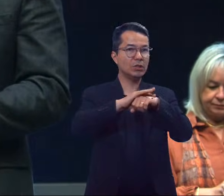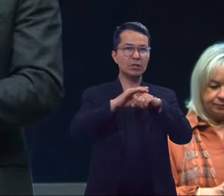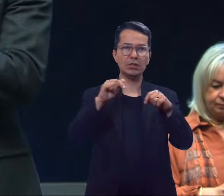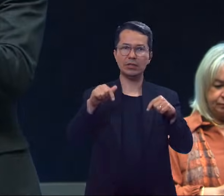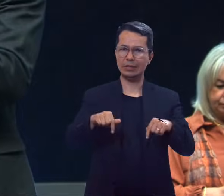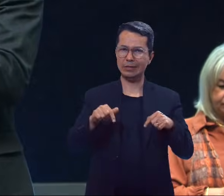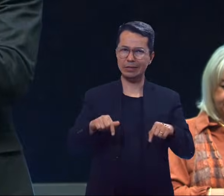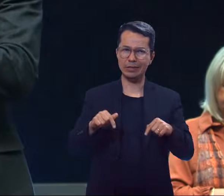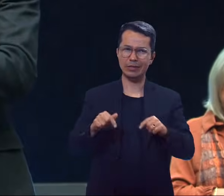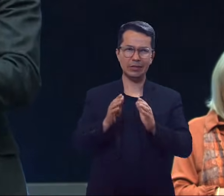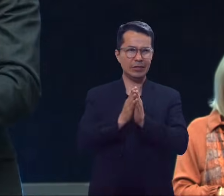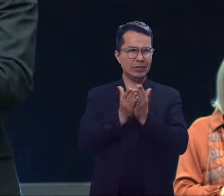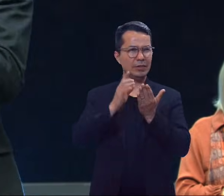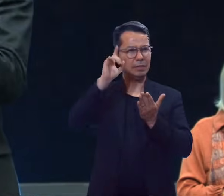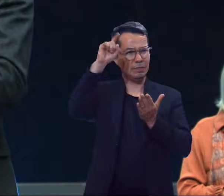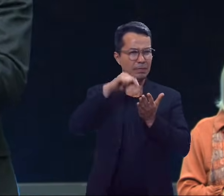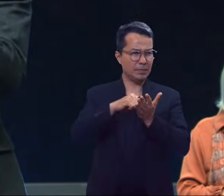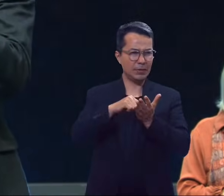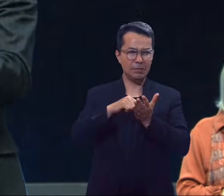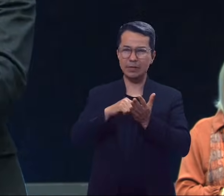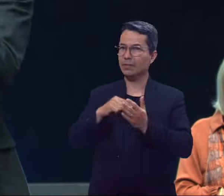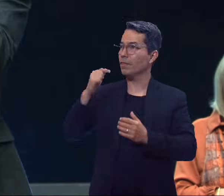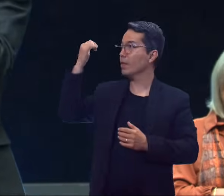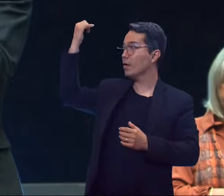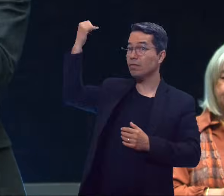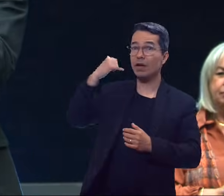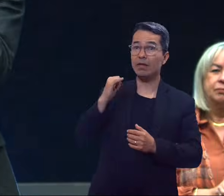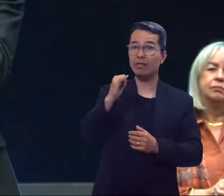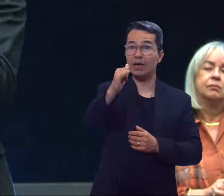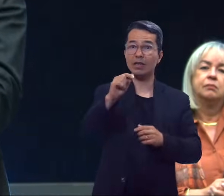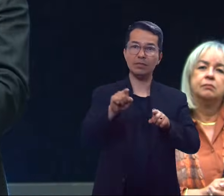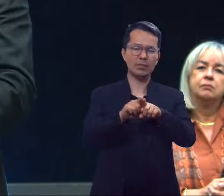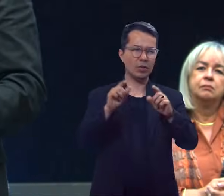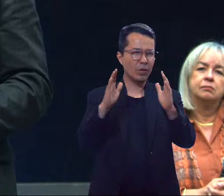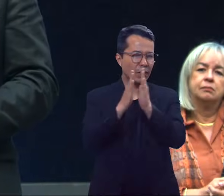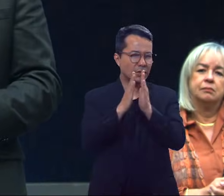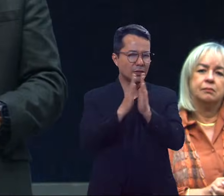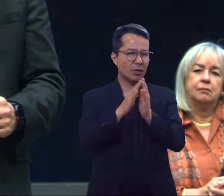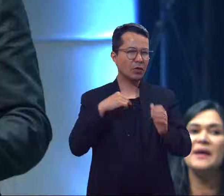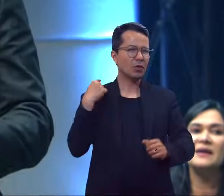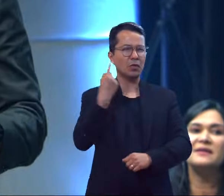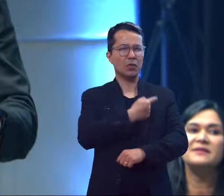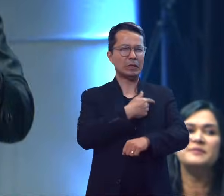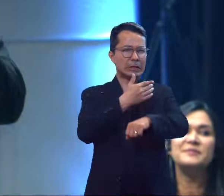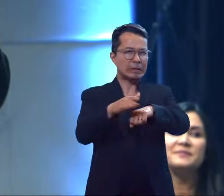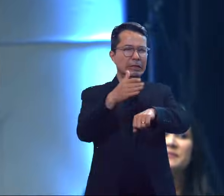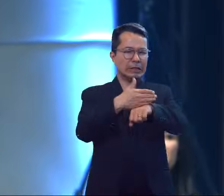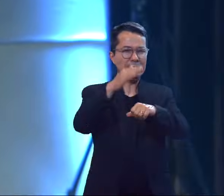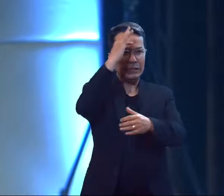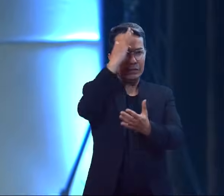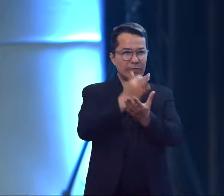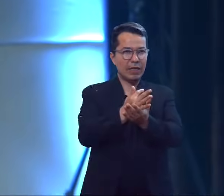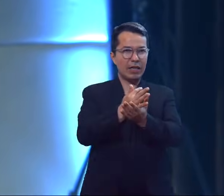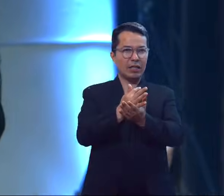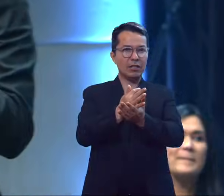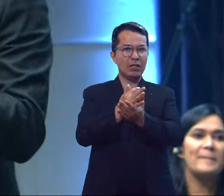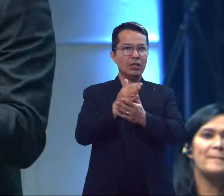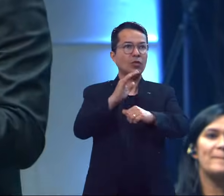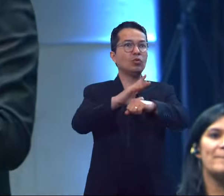E a Bíblia diz que a oração feita com fé curará o doente. E eu recebi vários